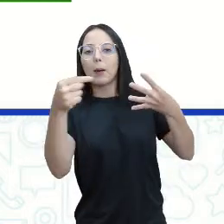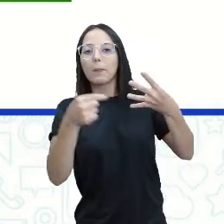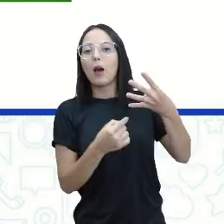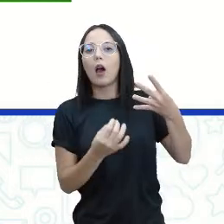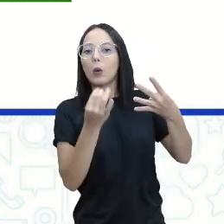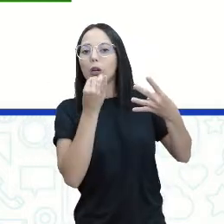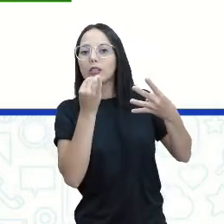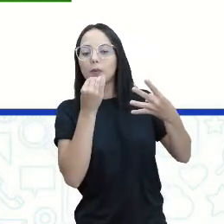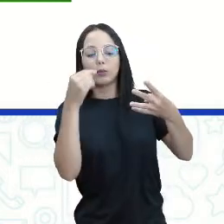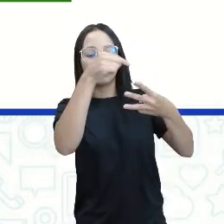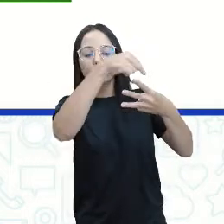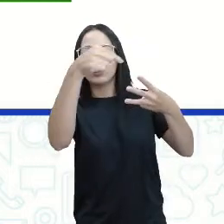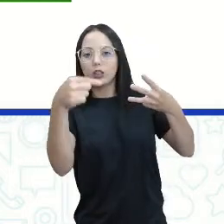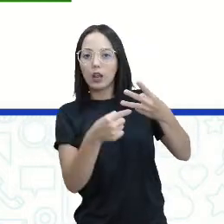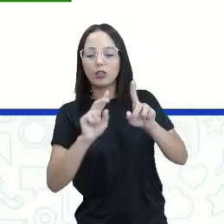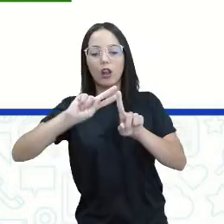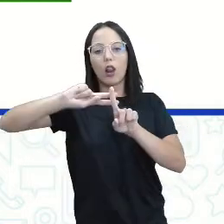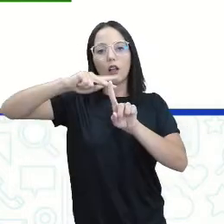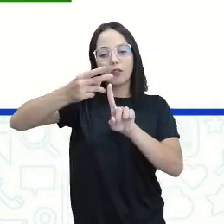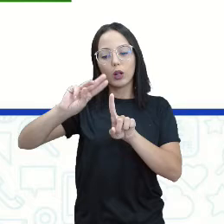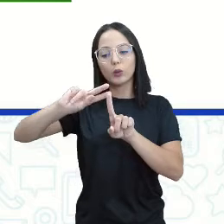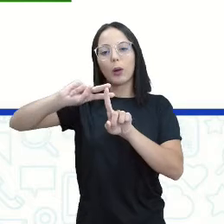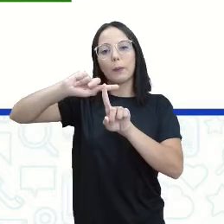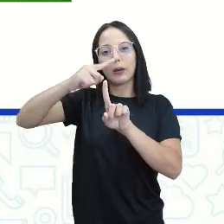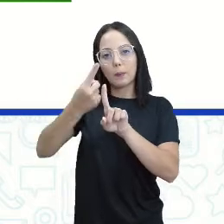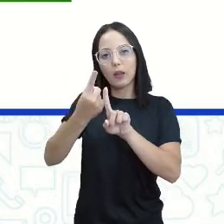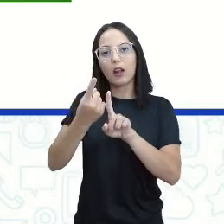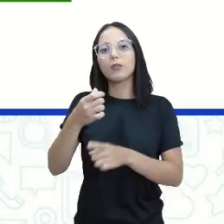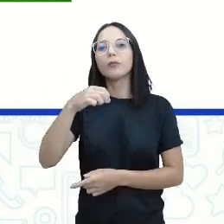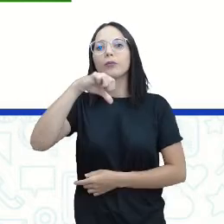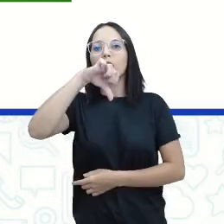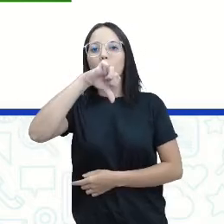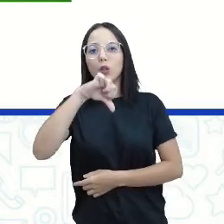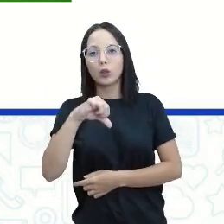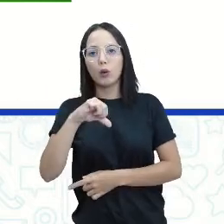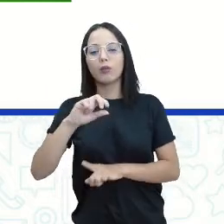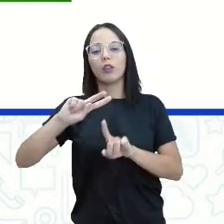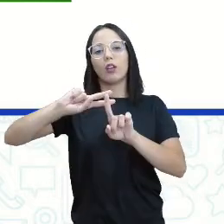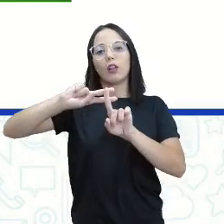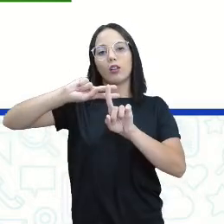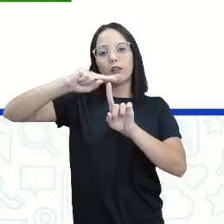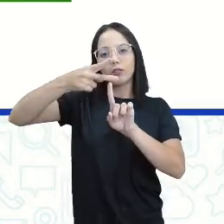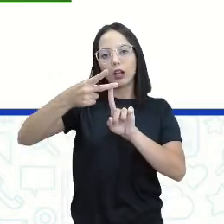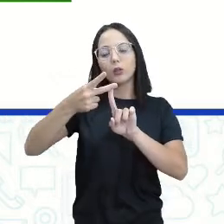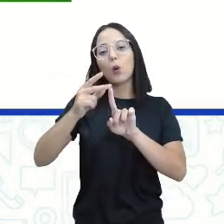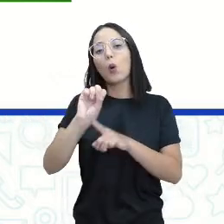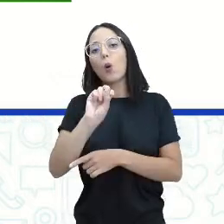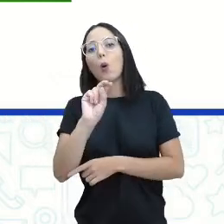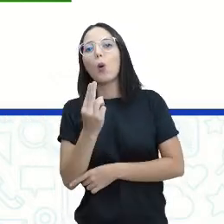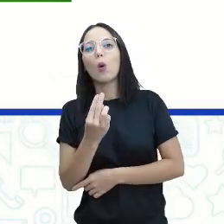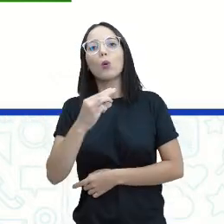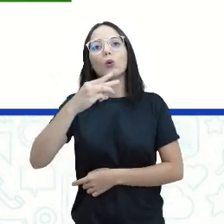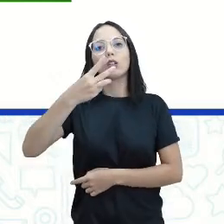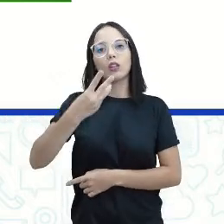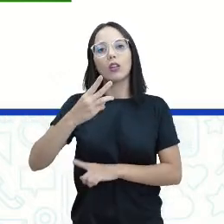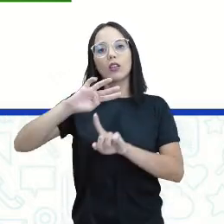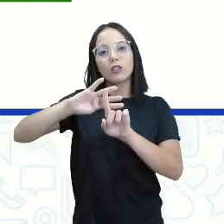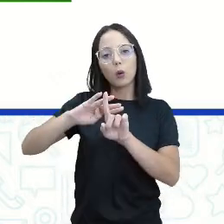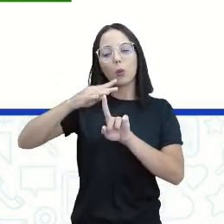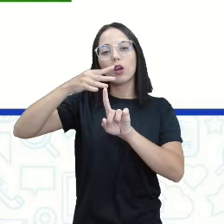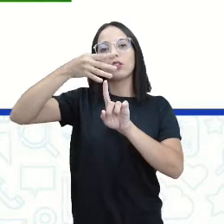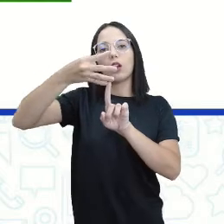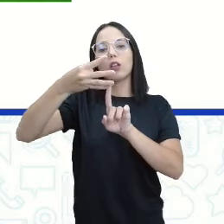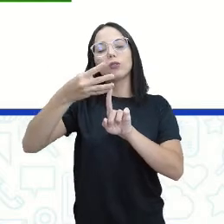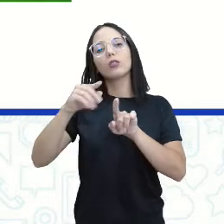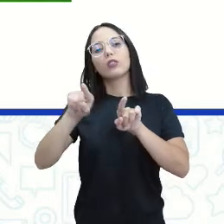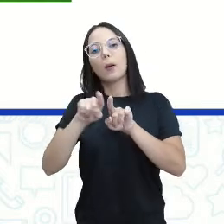seja, 3 como 3 elevado à primeira potência, 9 como 3 elevado à segunda potência, ou 3 ao quadrado e o próximo é